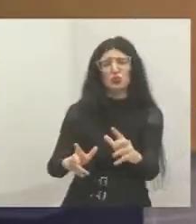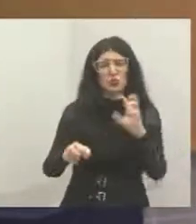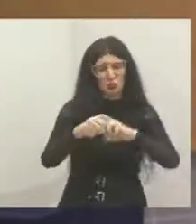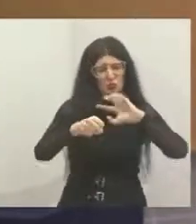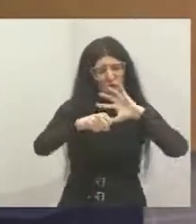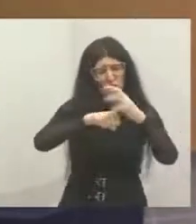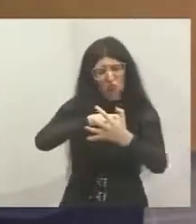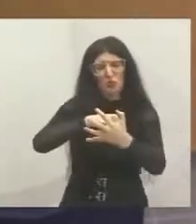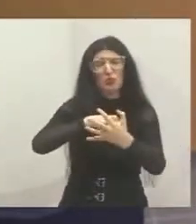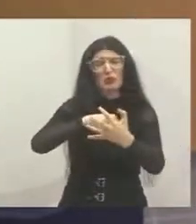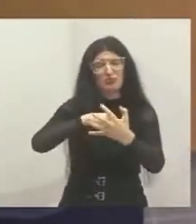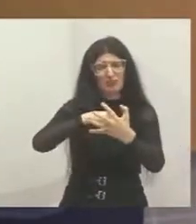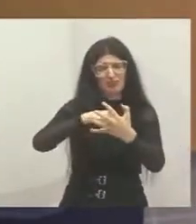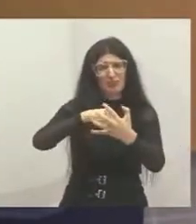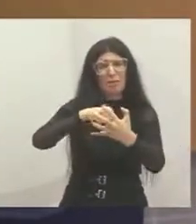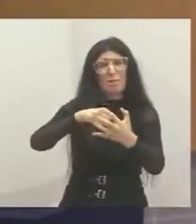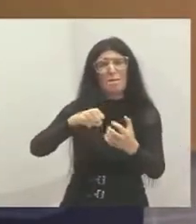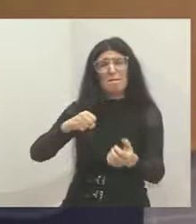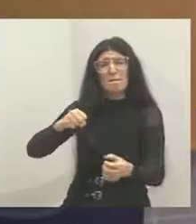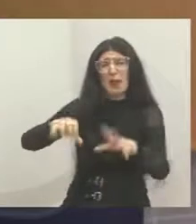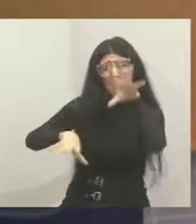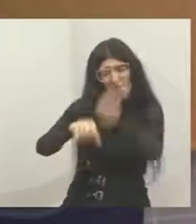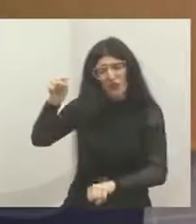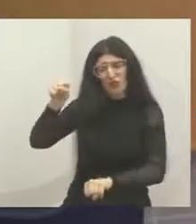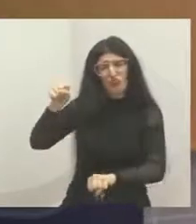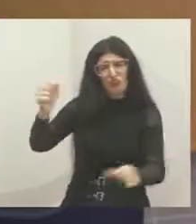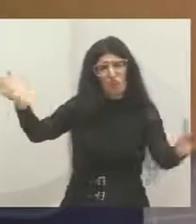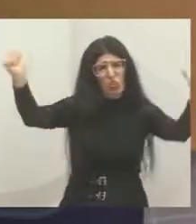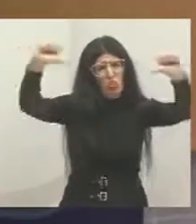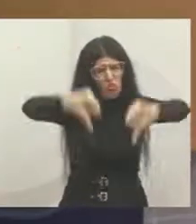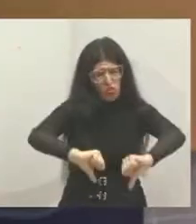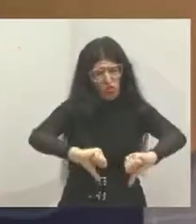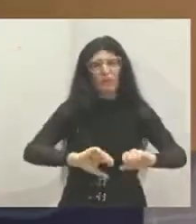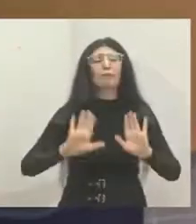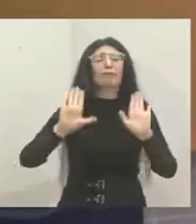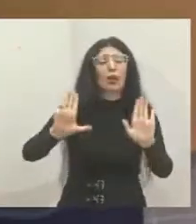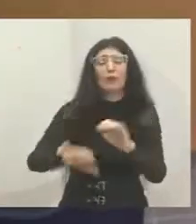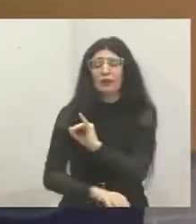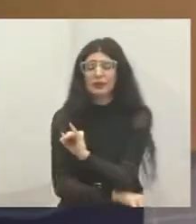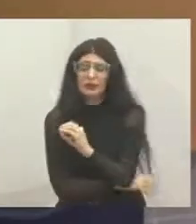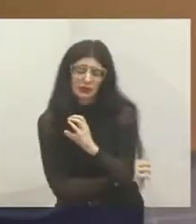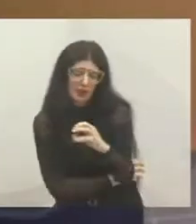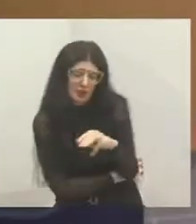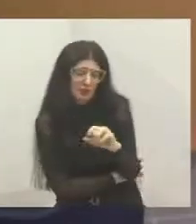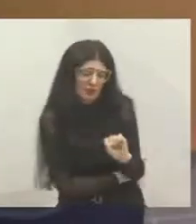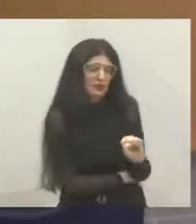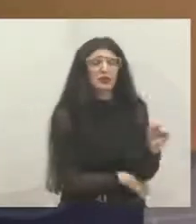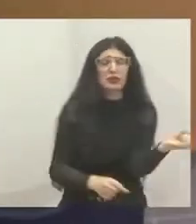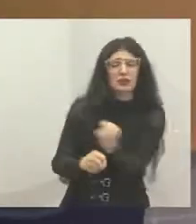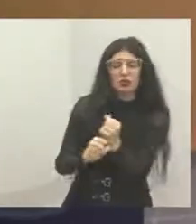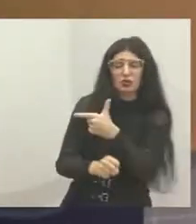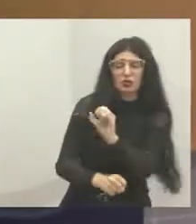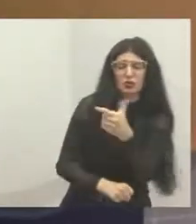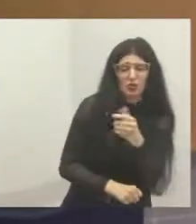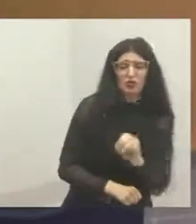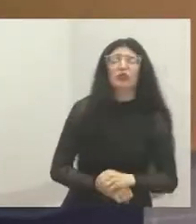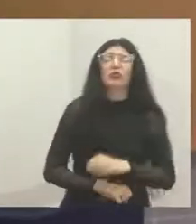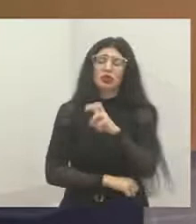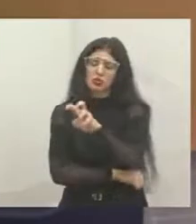por exemplo, o ICMS, né? Aqui no ano de 2020, chegou a